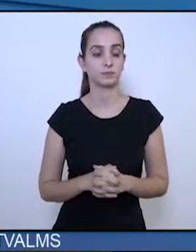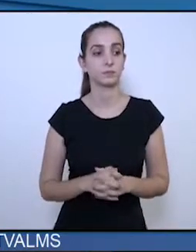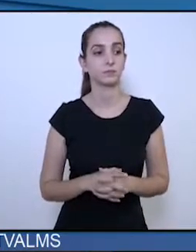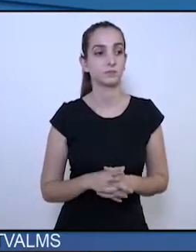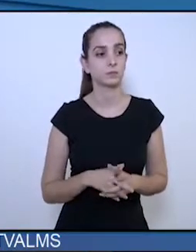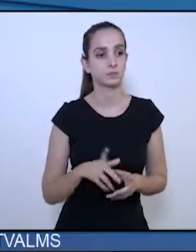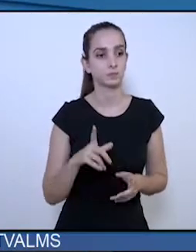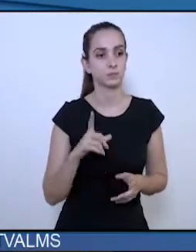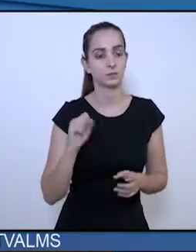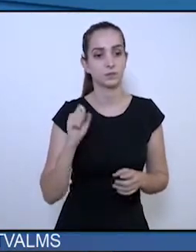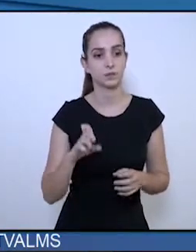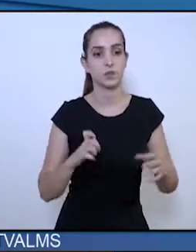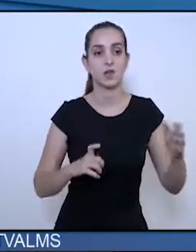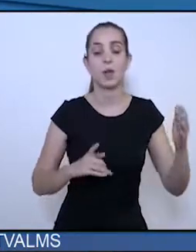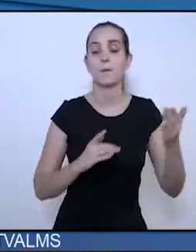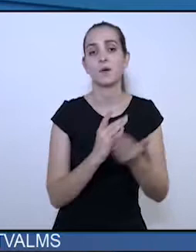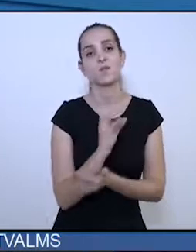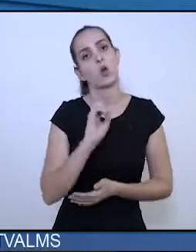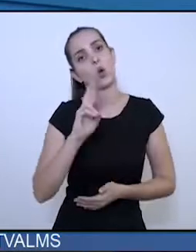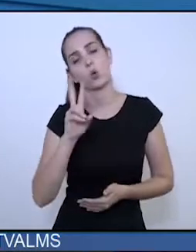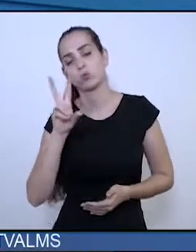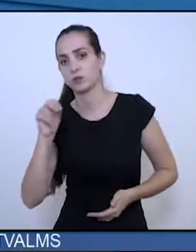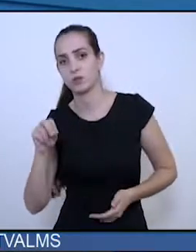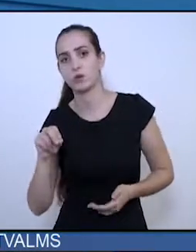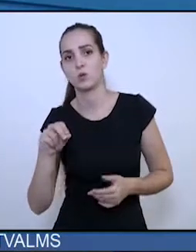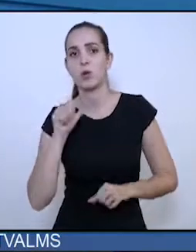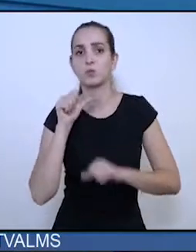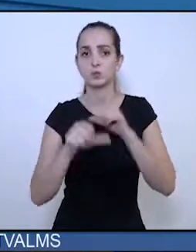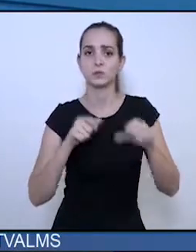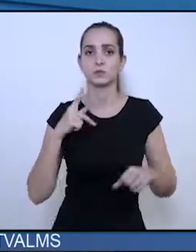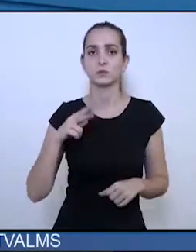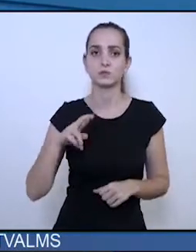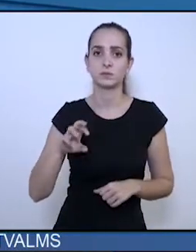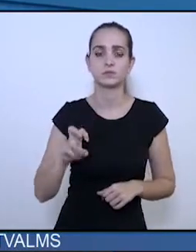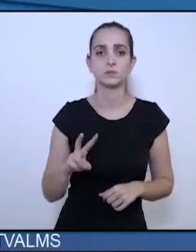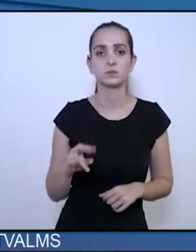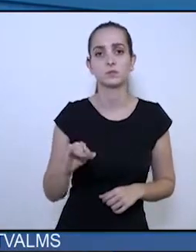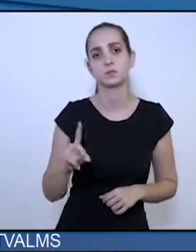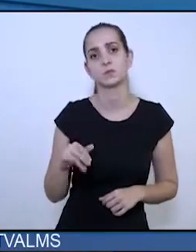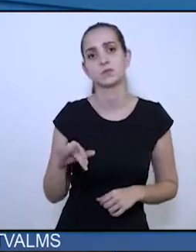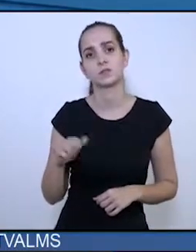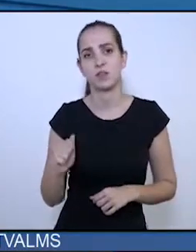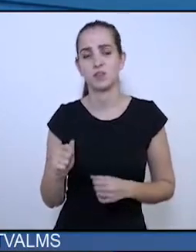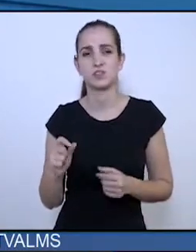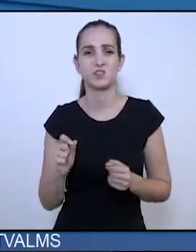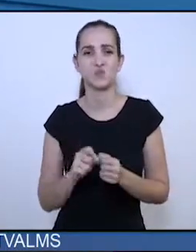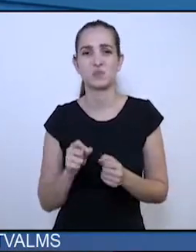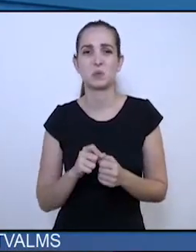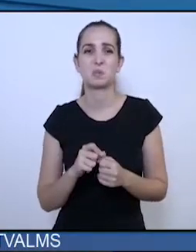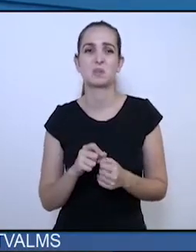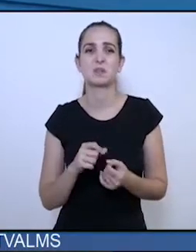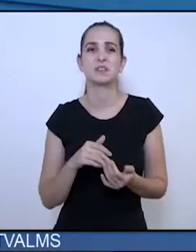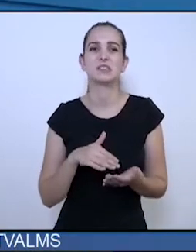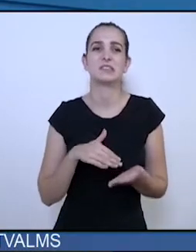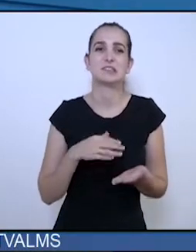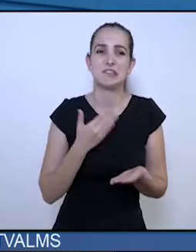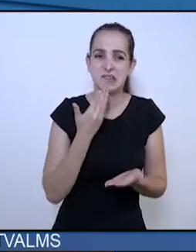ao não aprovar a reforma da Previdência, ficou-se um vazio, ficou um desgaste muito